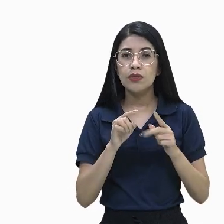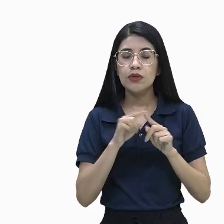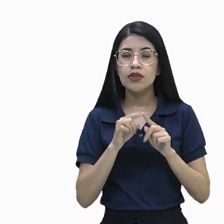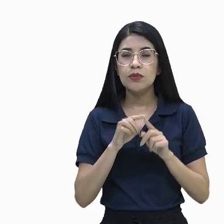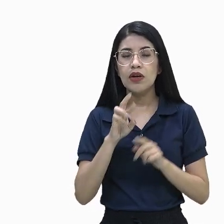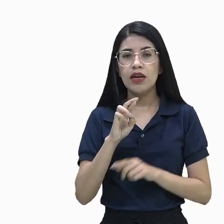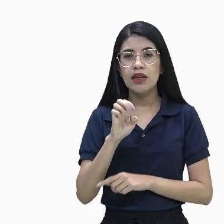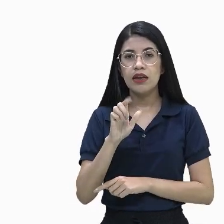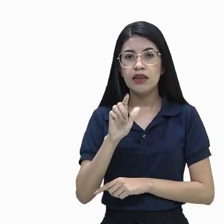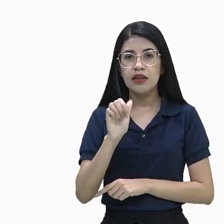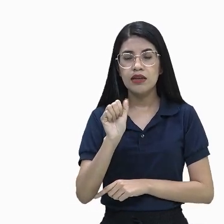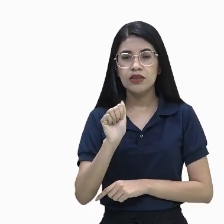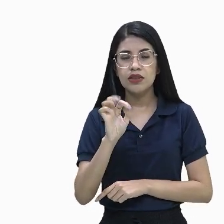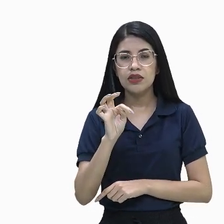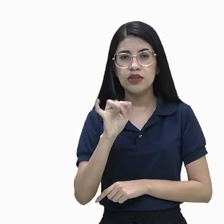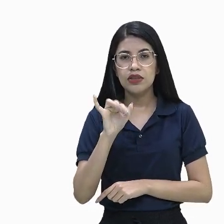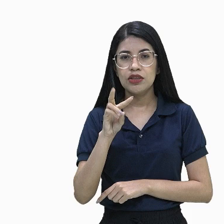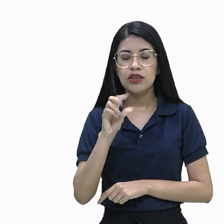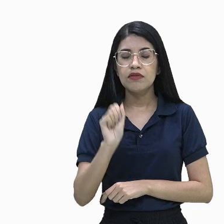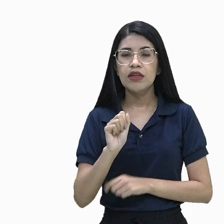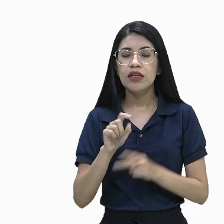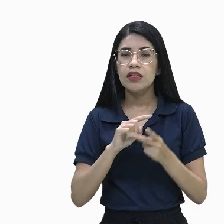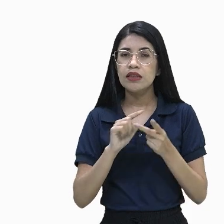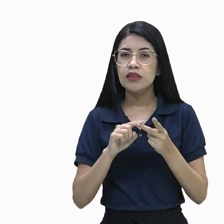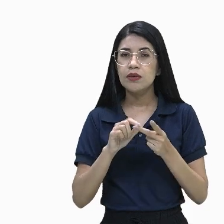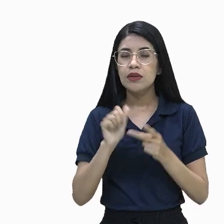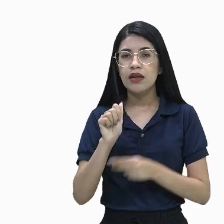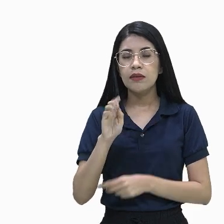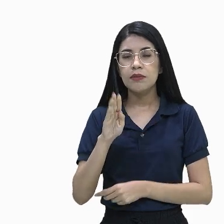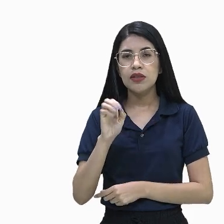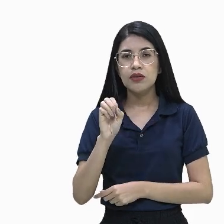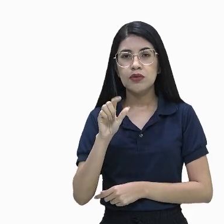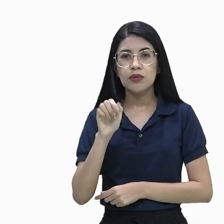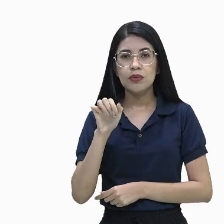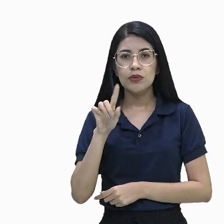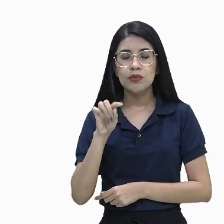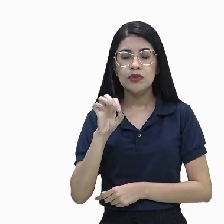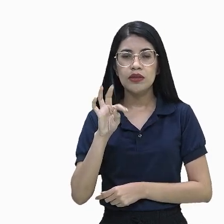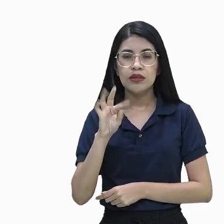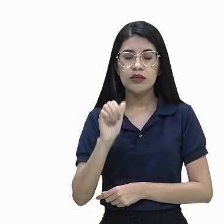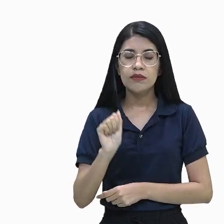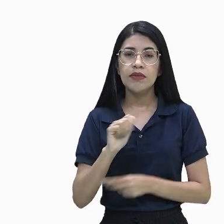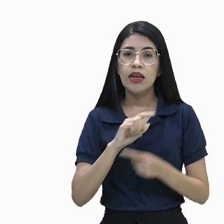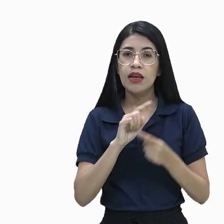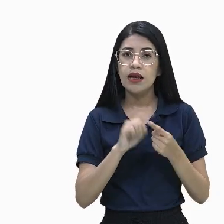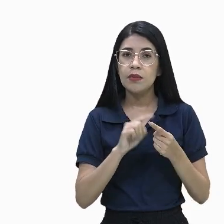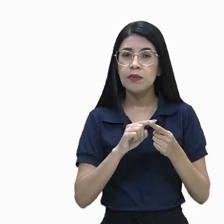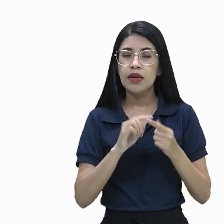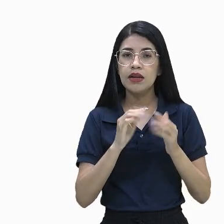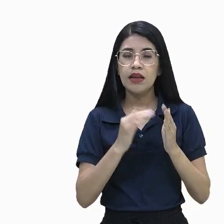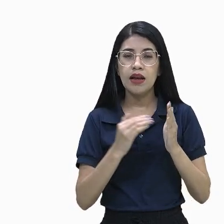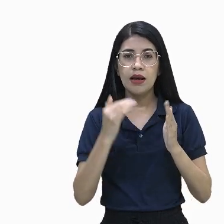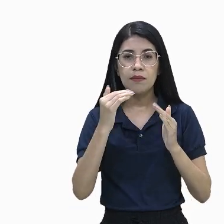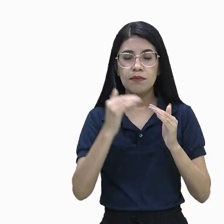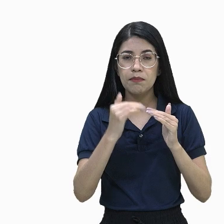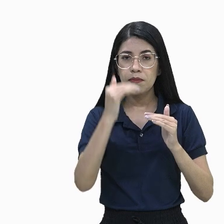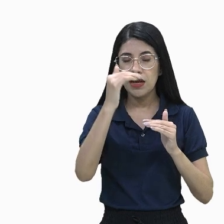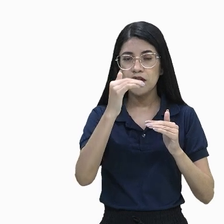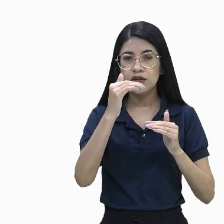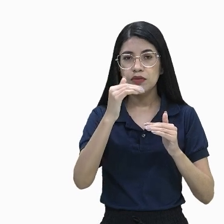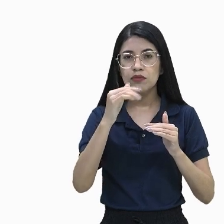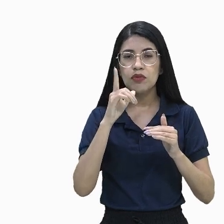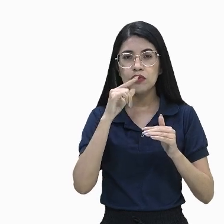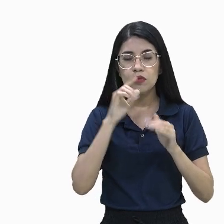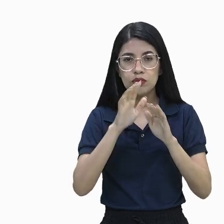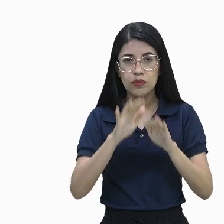e absoluta. A relativa, ela está sempre acima do nível do mar. Se é uma depressão que está abaixo